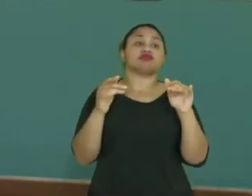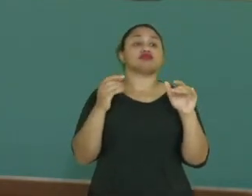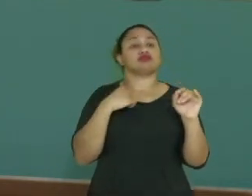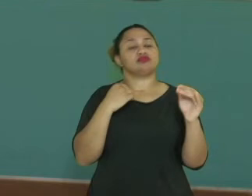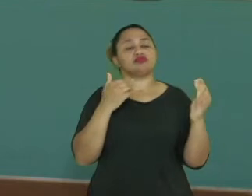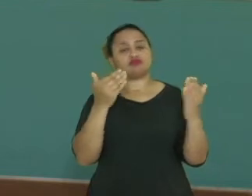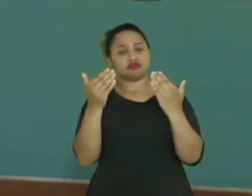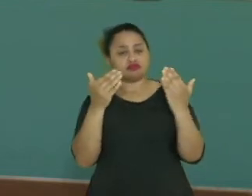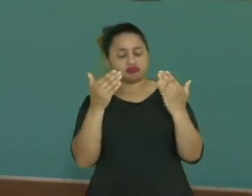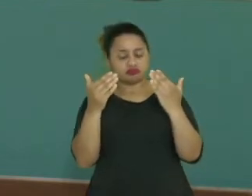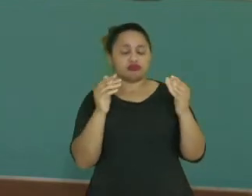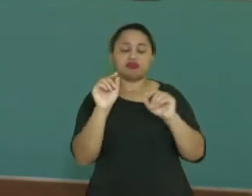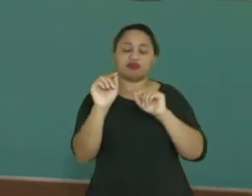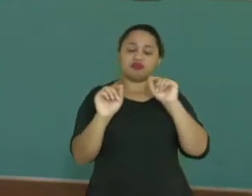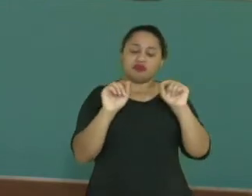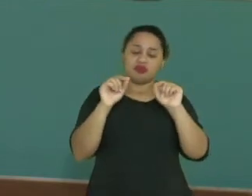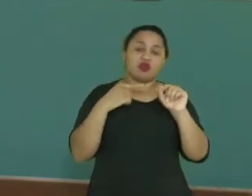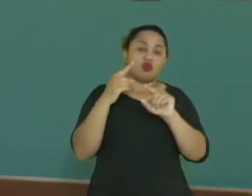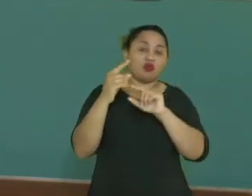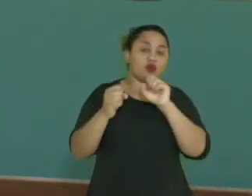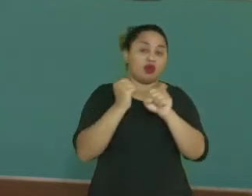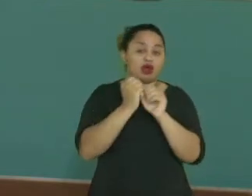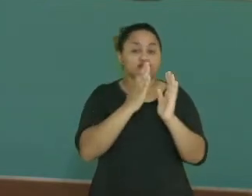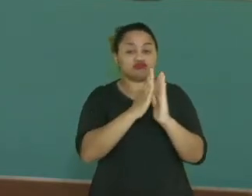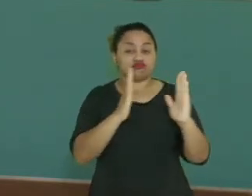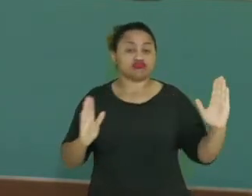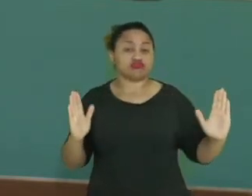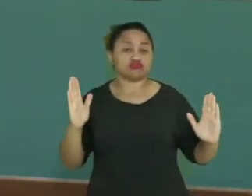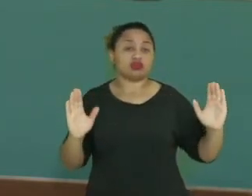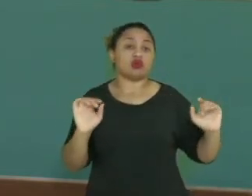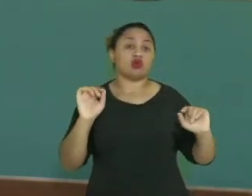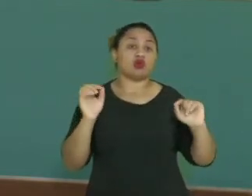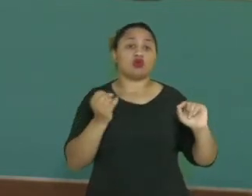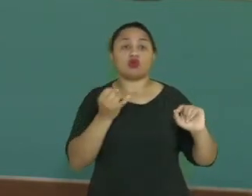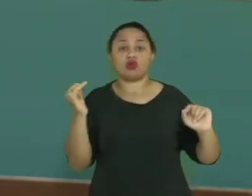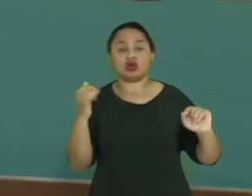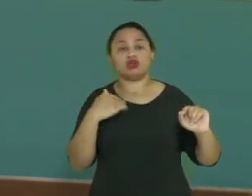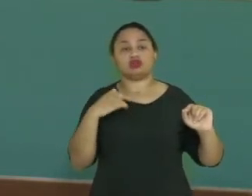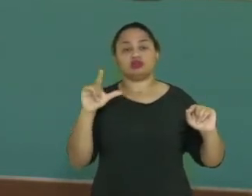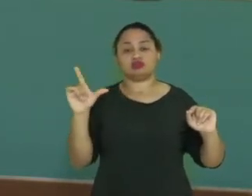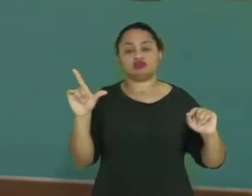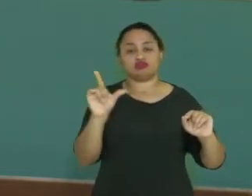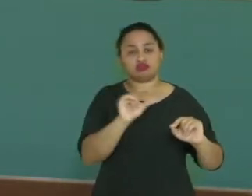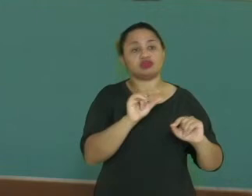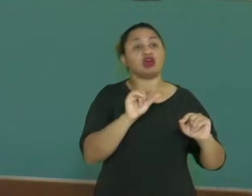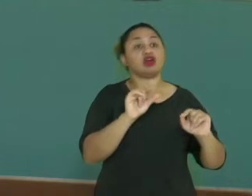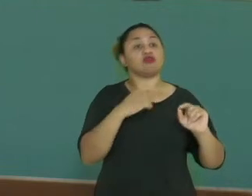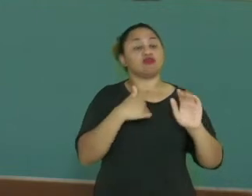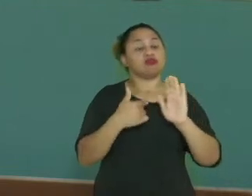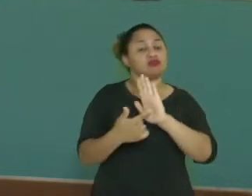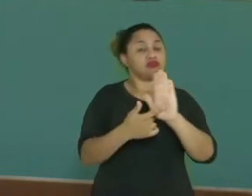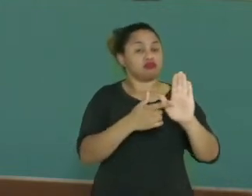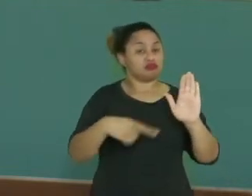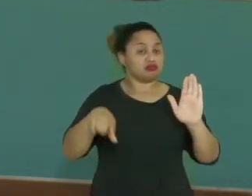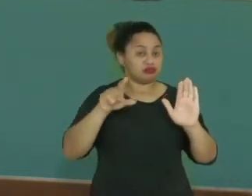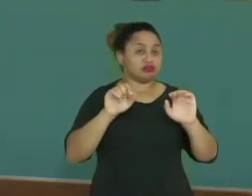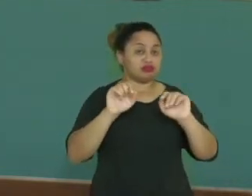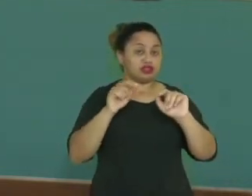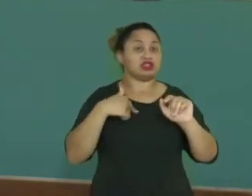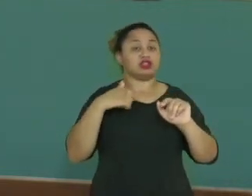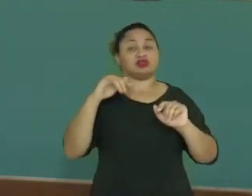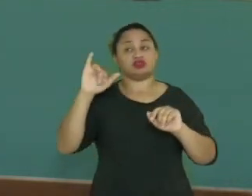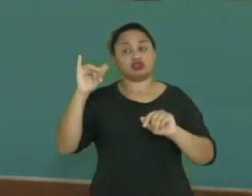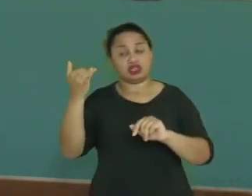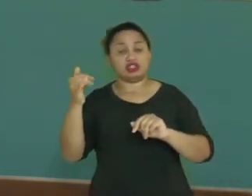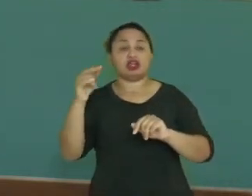ali a esse um ano, tá? Então, aqui ele tá da forma decrescente, né? Mas só para exemplificar para vocês. Então, é